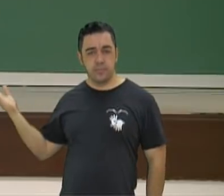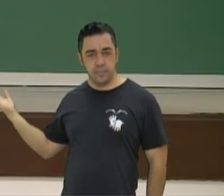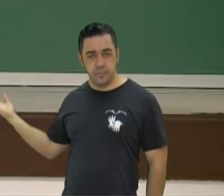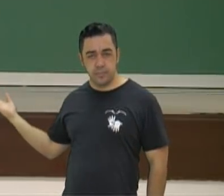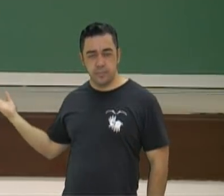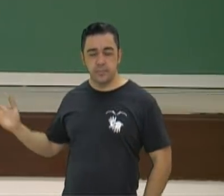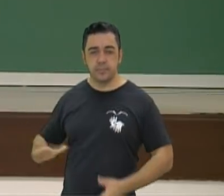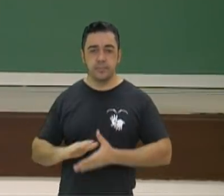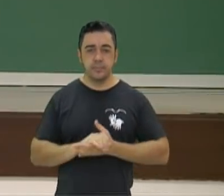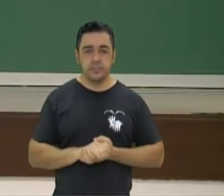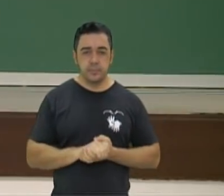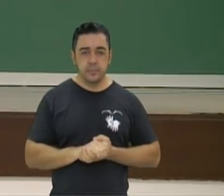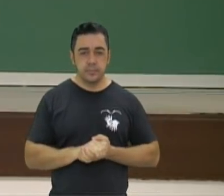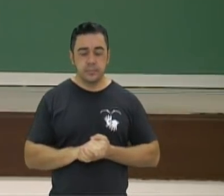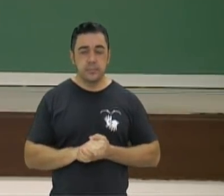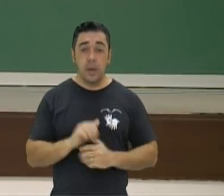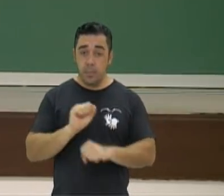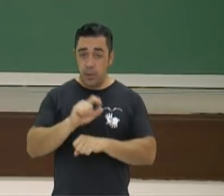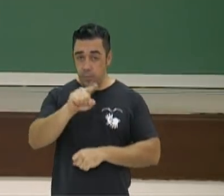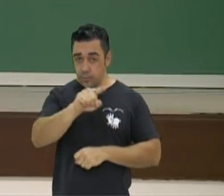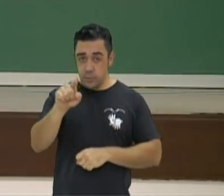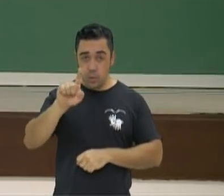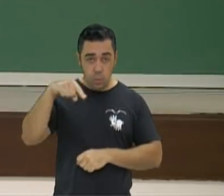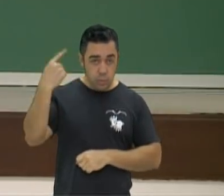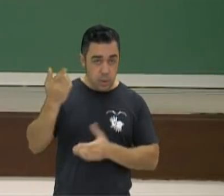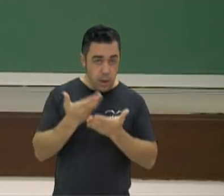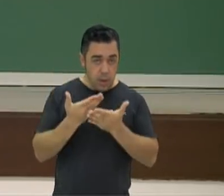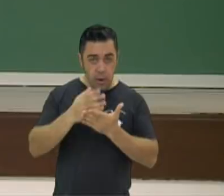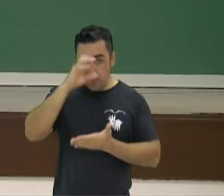e aposematismo. Gente, espero vocês na próxima aula, a gente